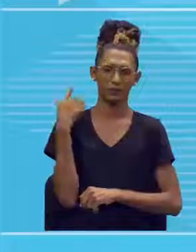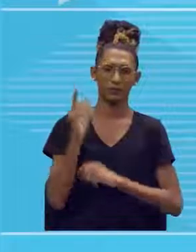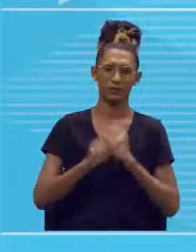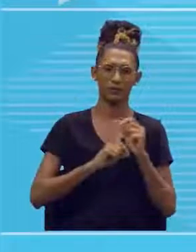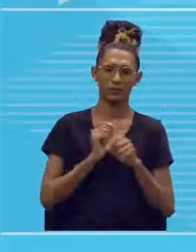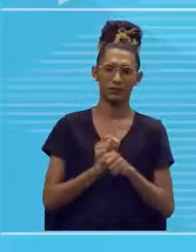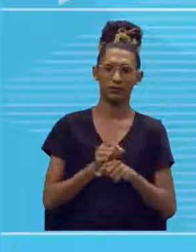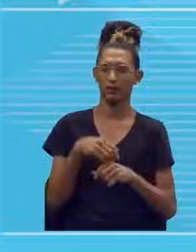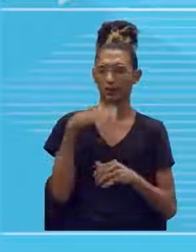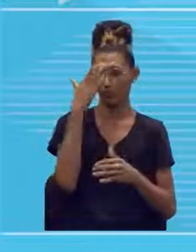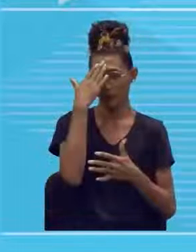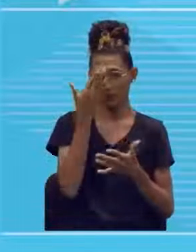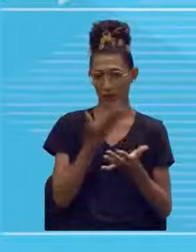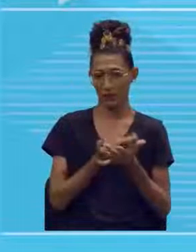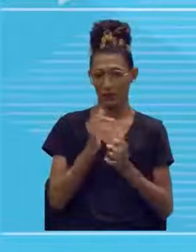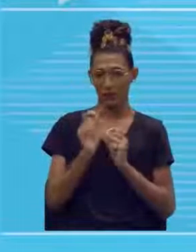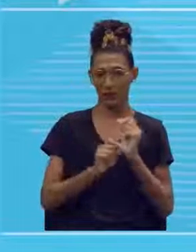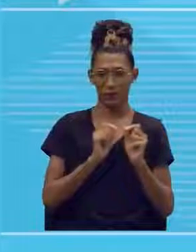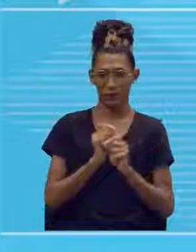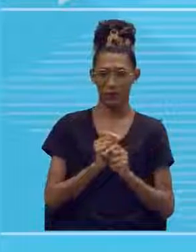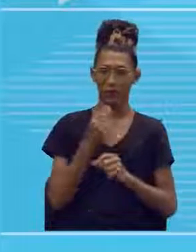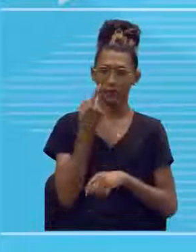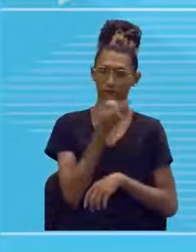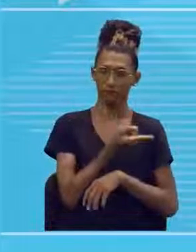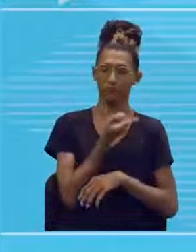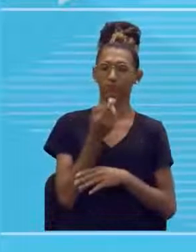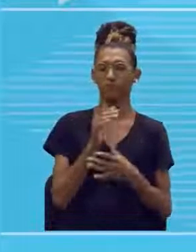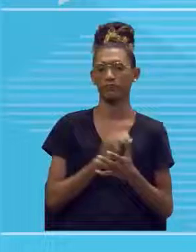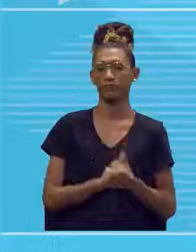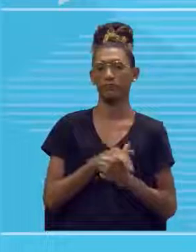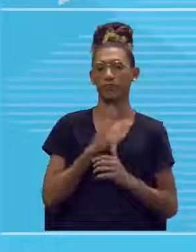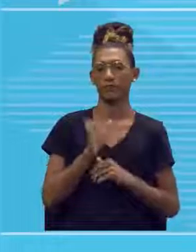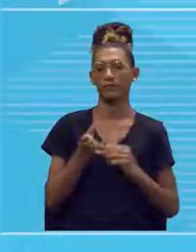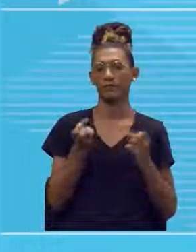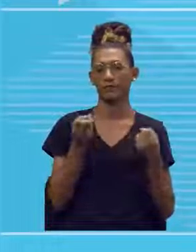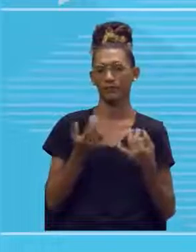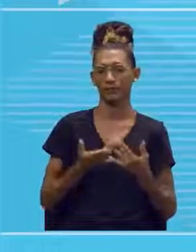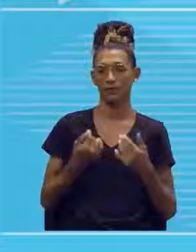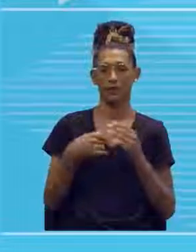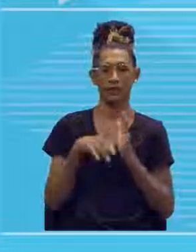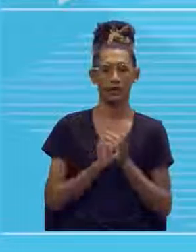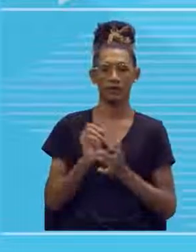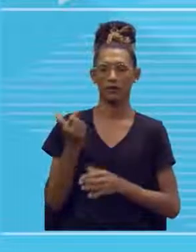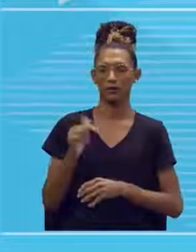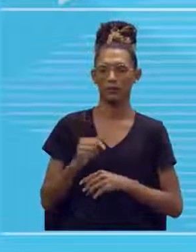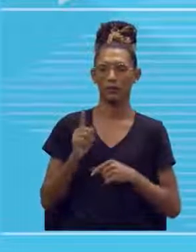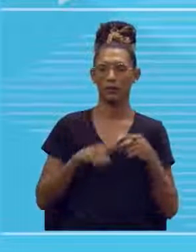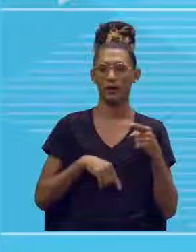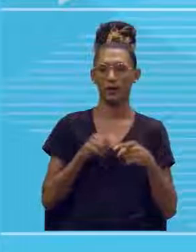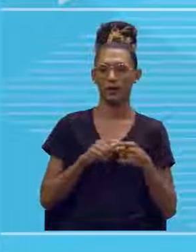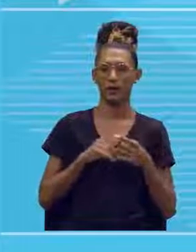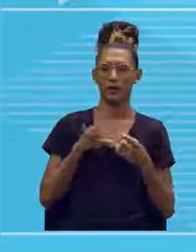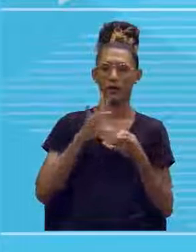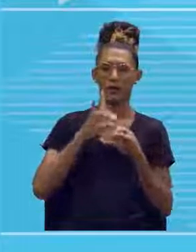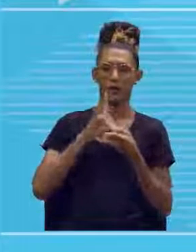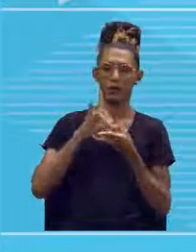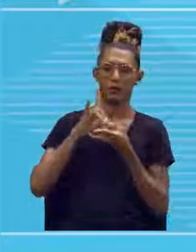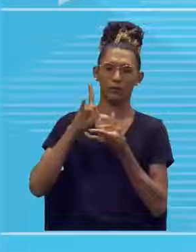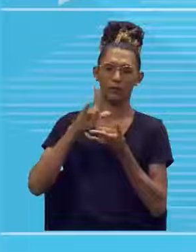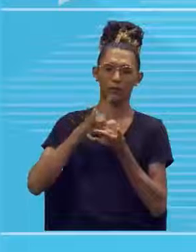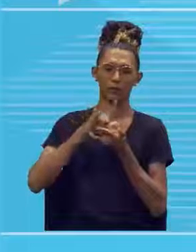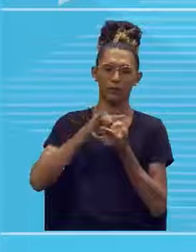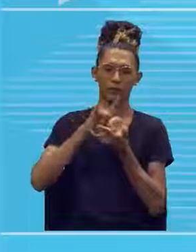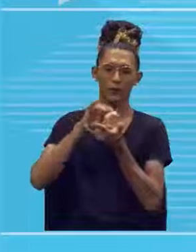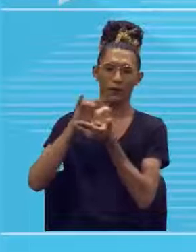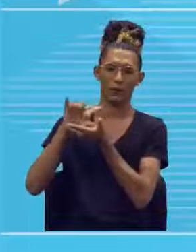eles não acreditavam bem isso não como eu digo a vocês antes não tinham e satélites não tinham essas